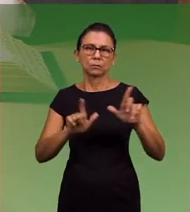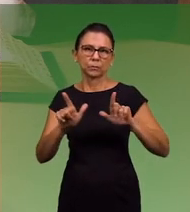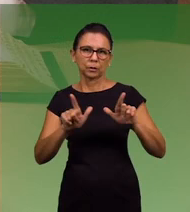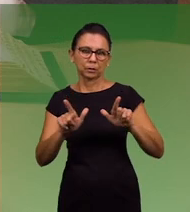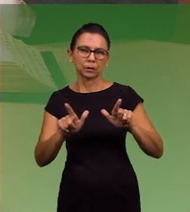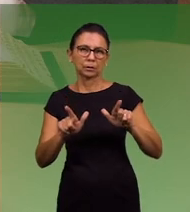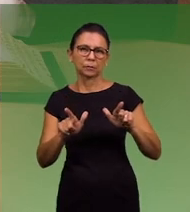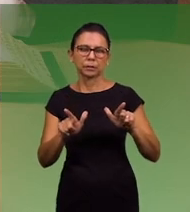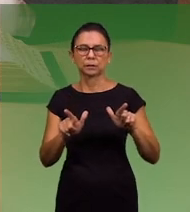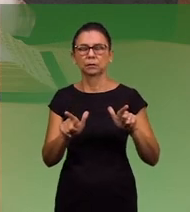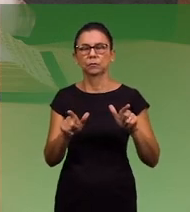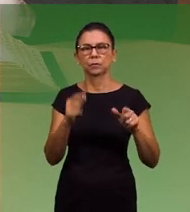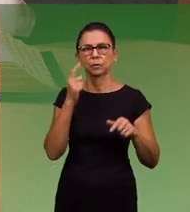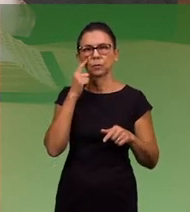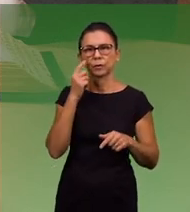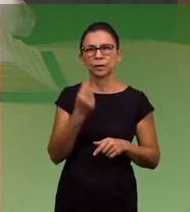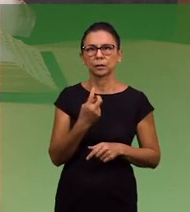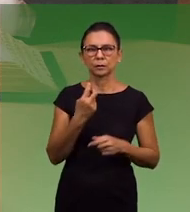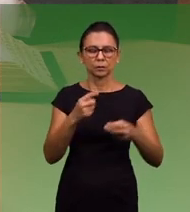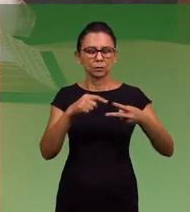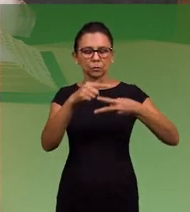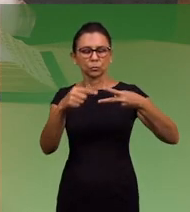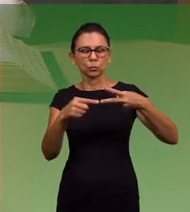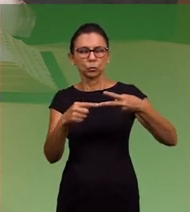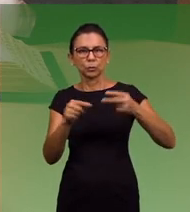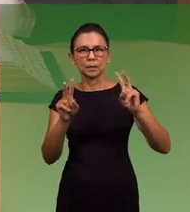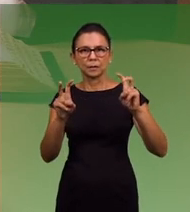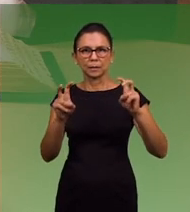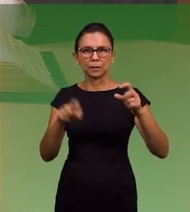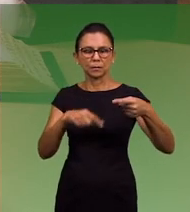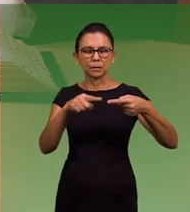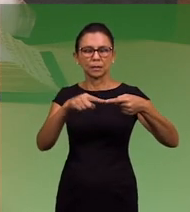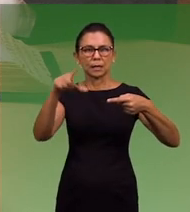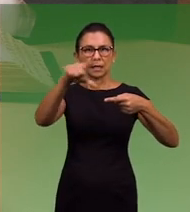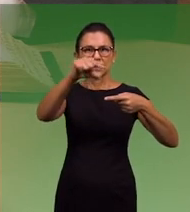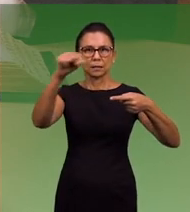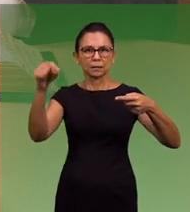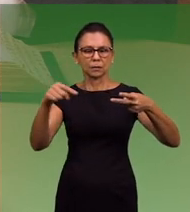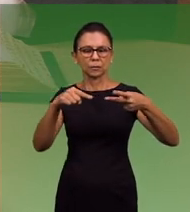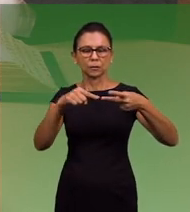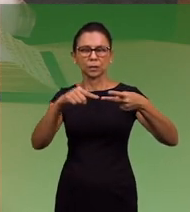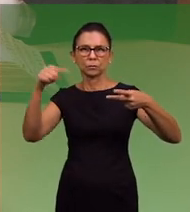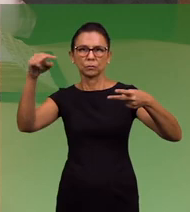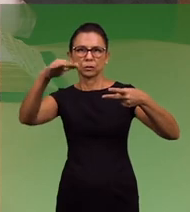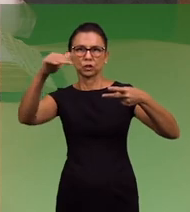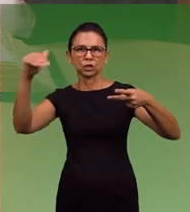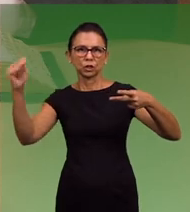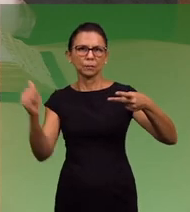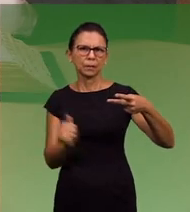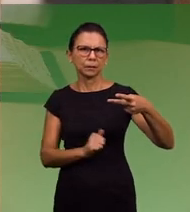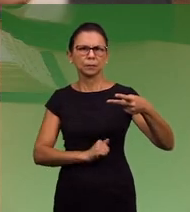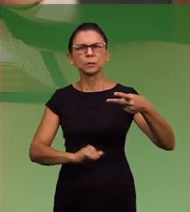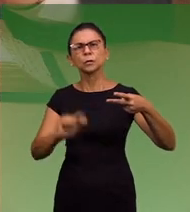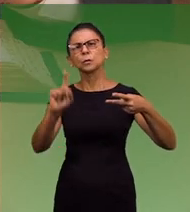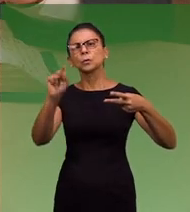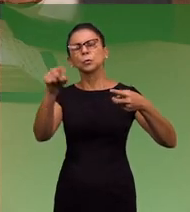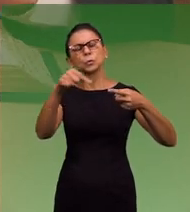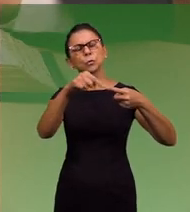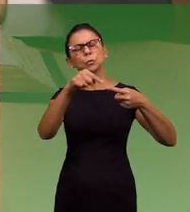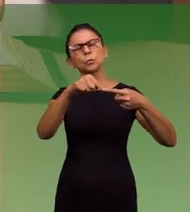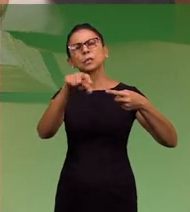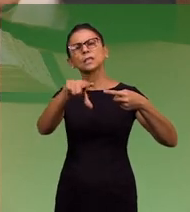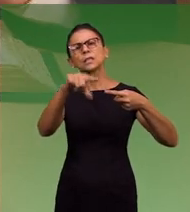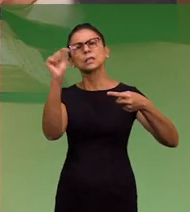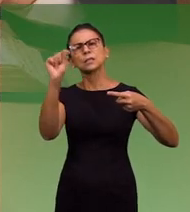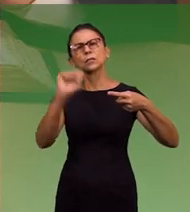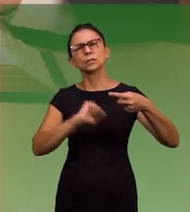duas expressões, a eleição e o chamado. Então, o que é a eleição? O que é esse